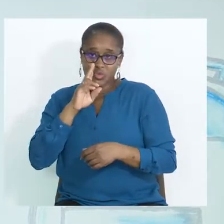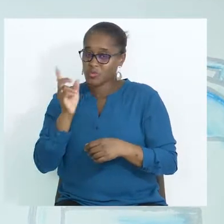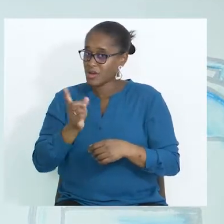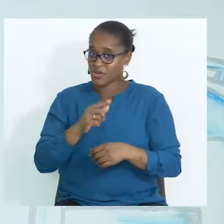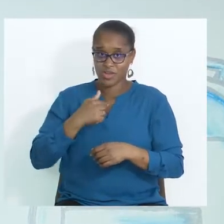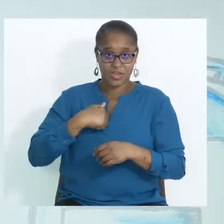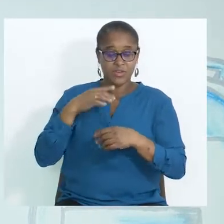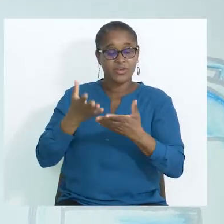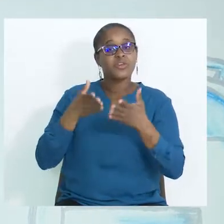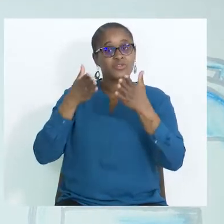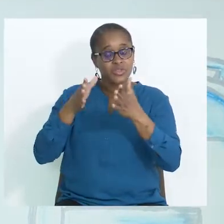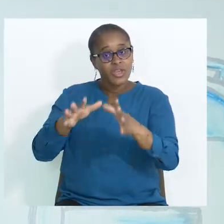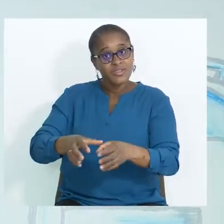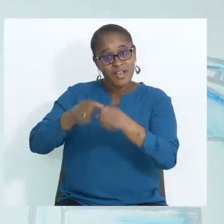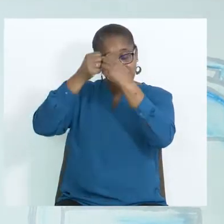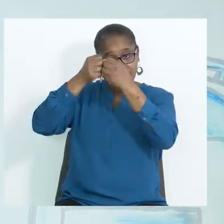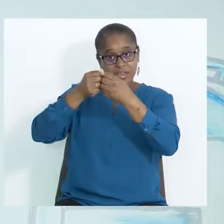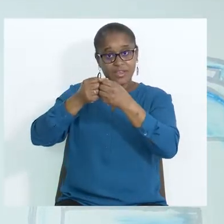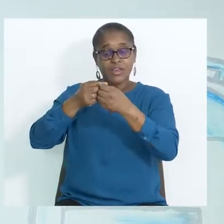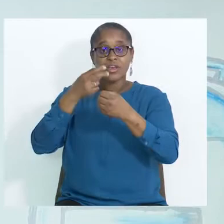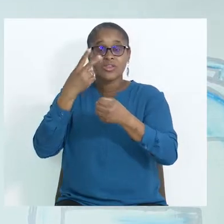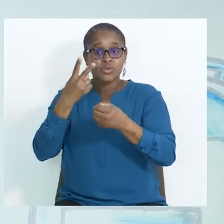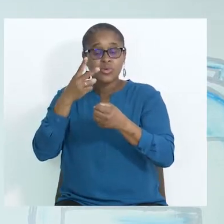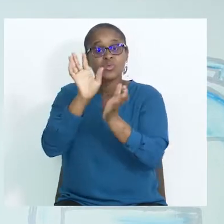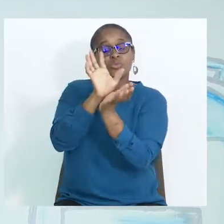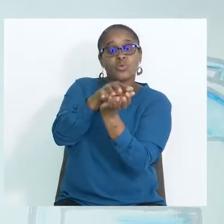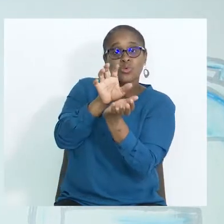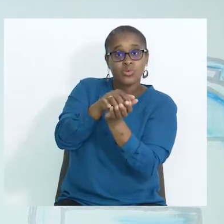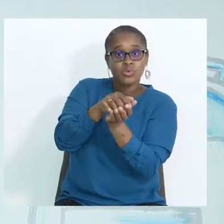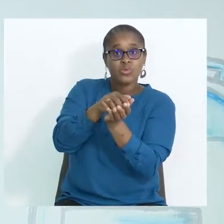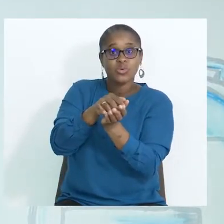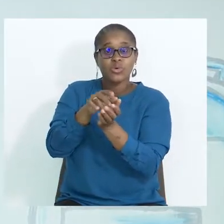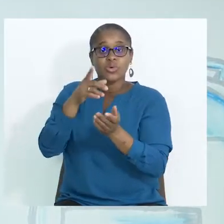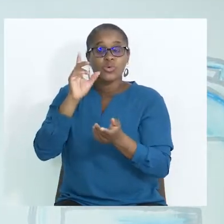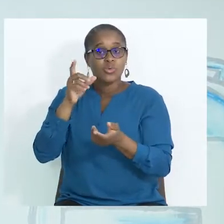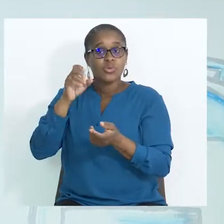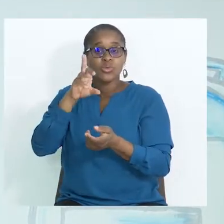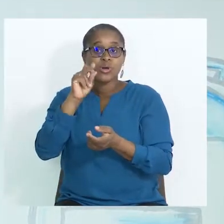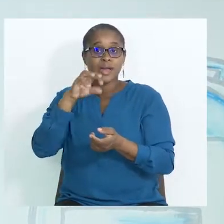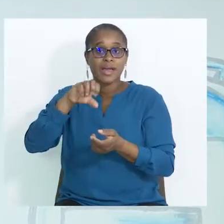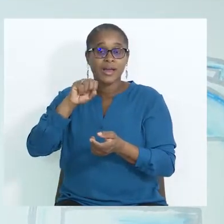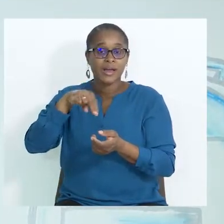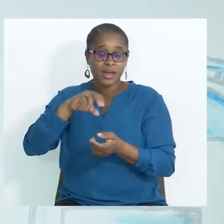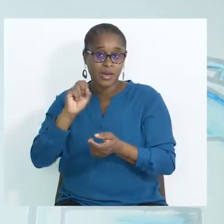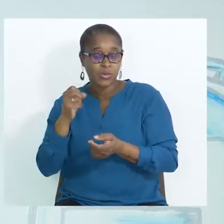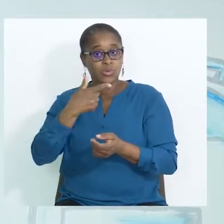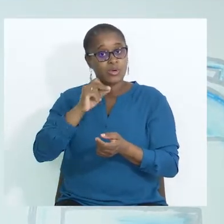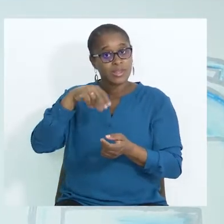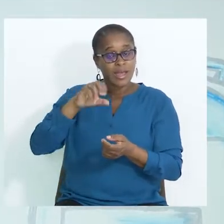Entendes por fazer eu vou estar levarei a dos crocodilos um orangotango